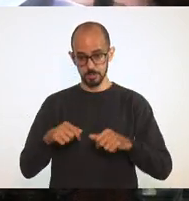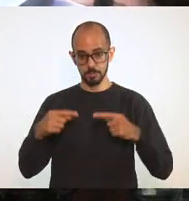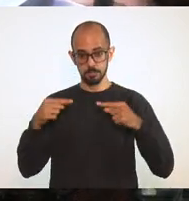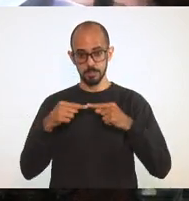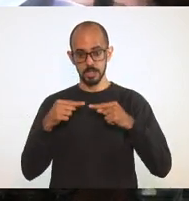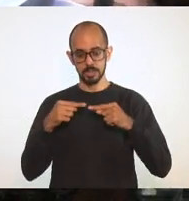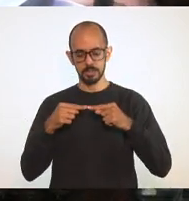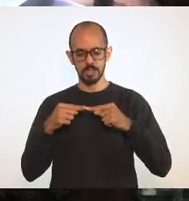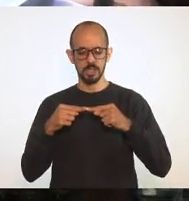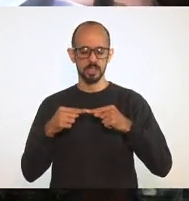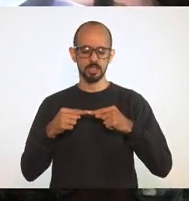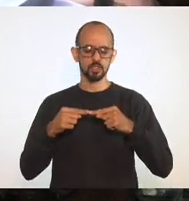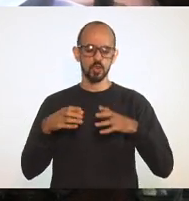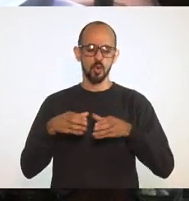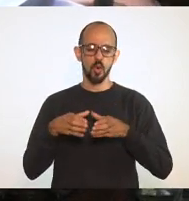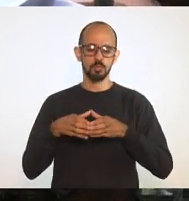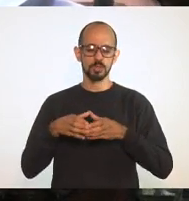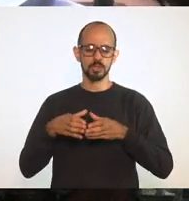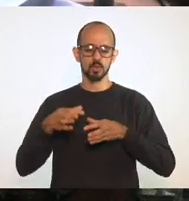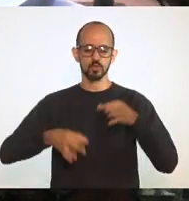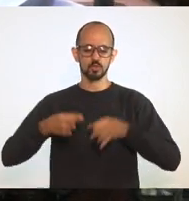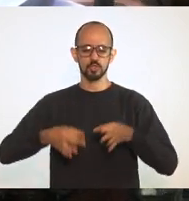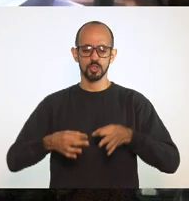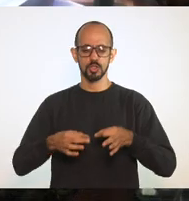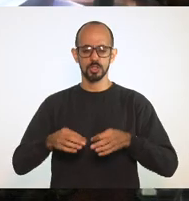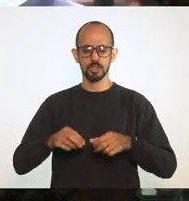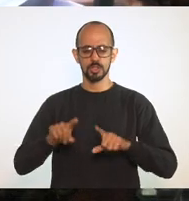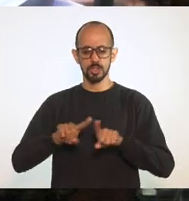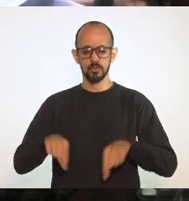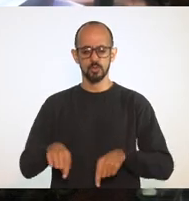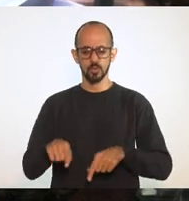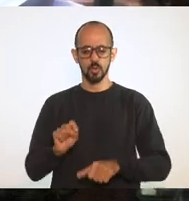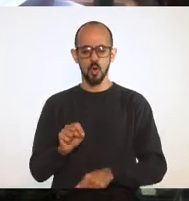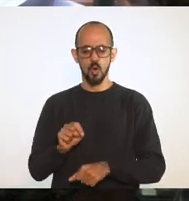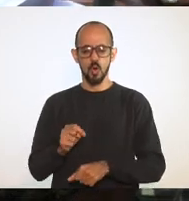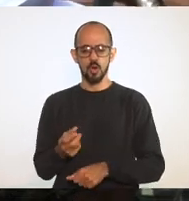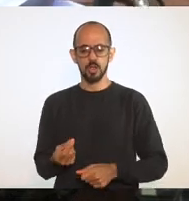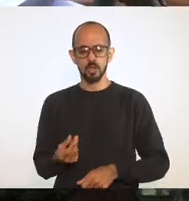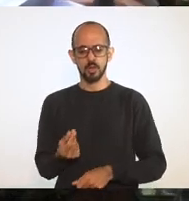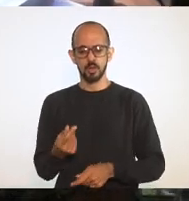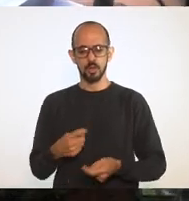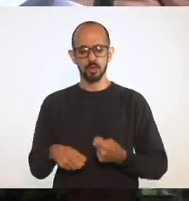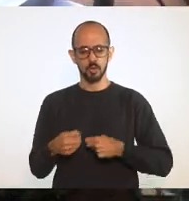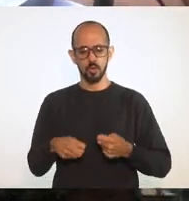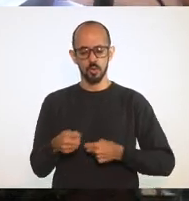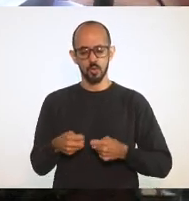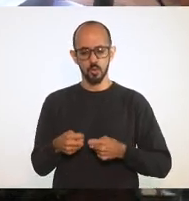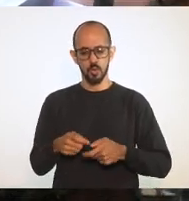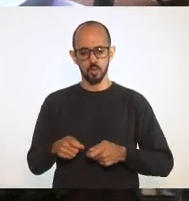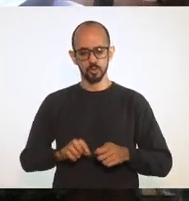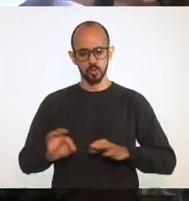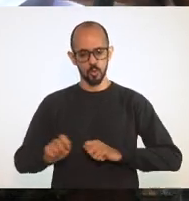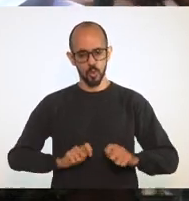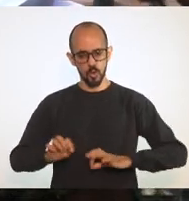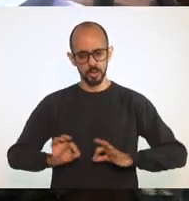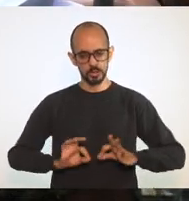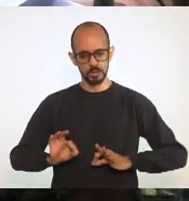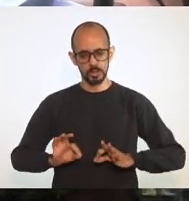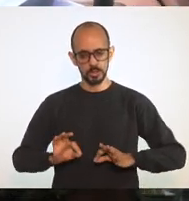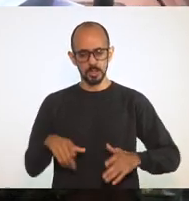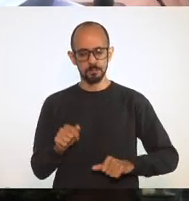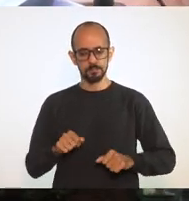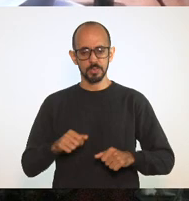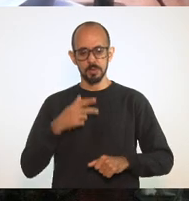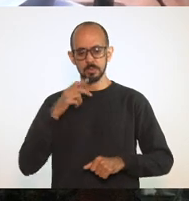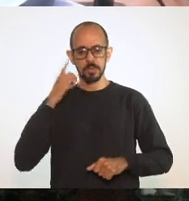e Justiça, de Defesa do Direito da Mulher, Servidores Públicos de Orçamento, Finanças, Fiscalização Financeira e Controle. Para emitir parecer pela Comissão de Constituição e Justiça, deputado